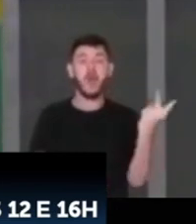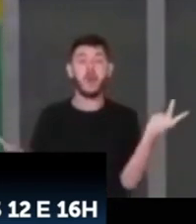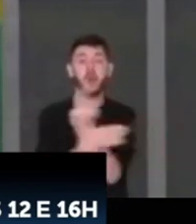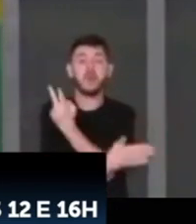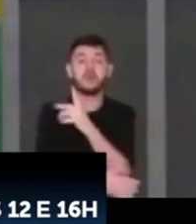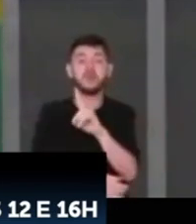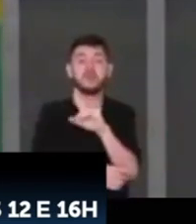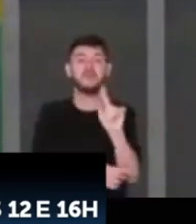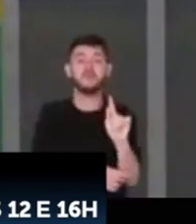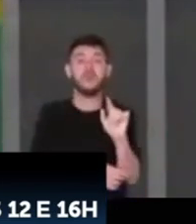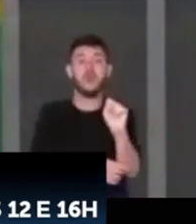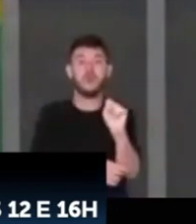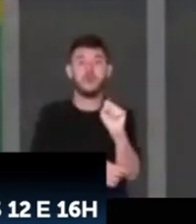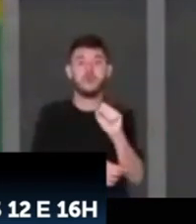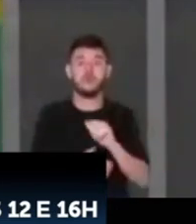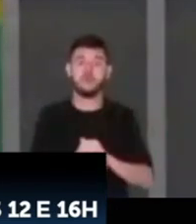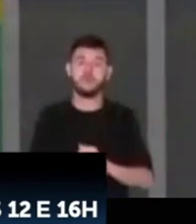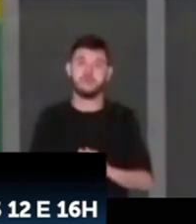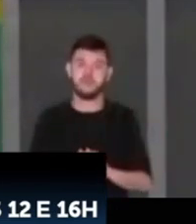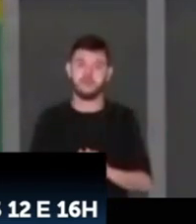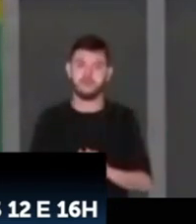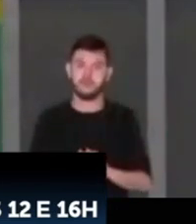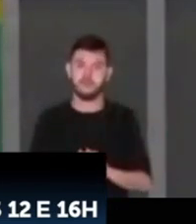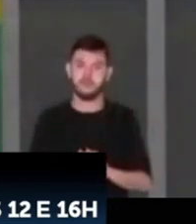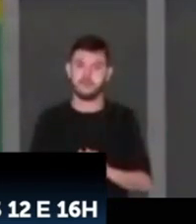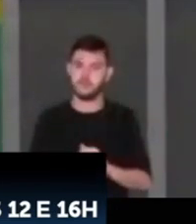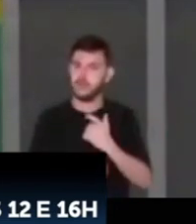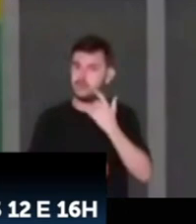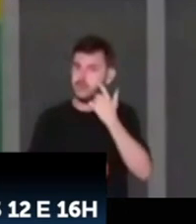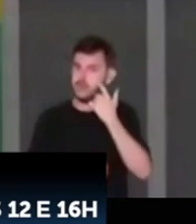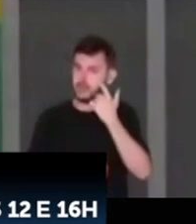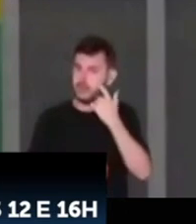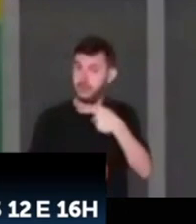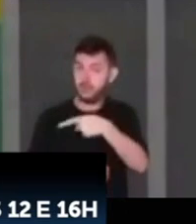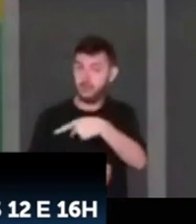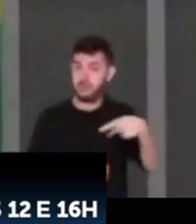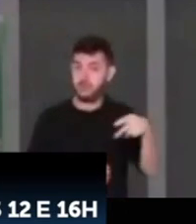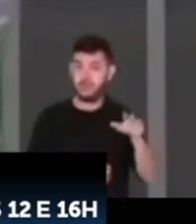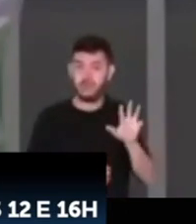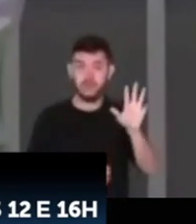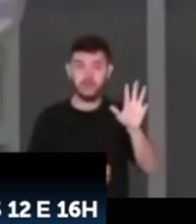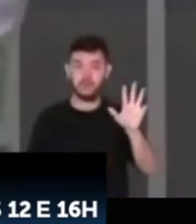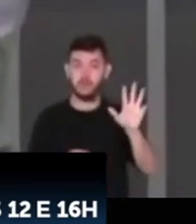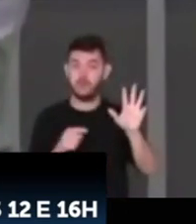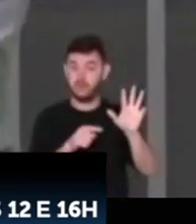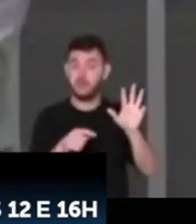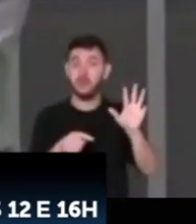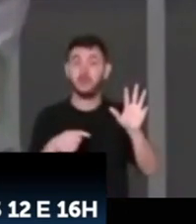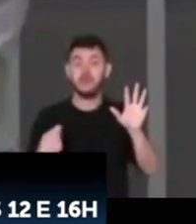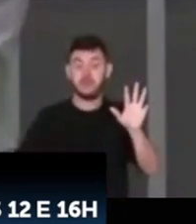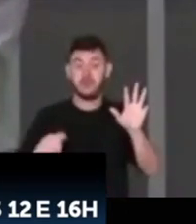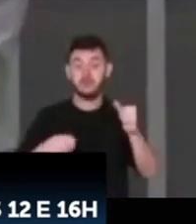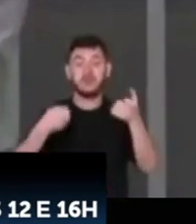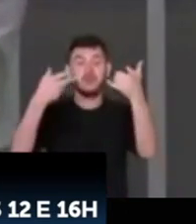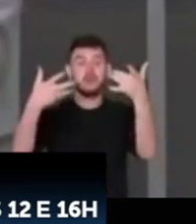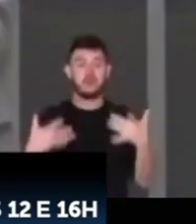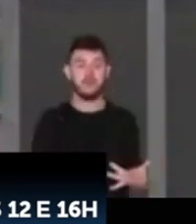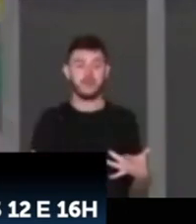Ora, o presidente Lula precisa dizer quem está faltando com a